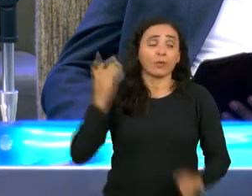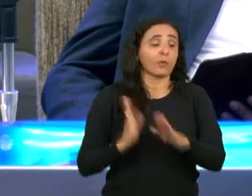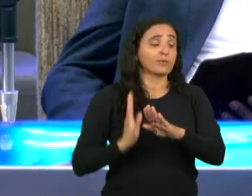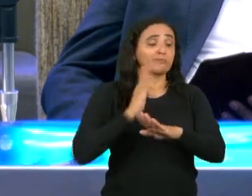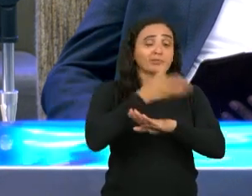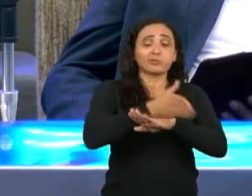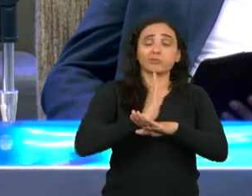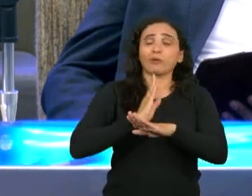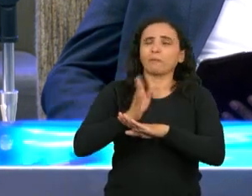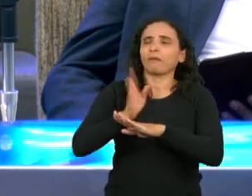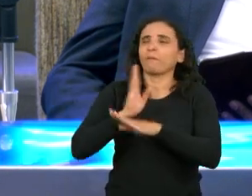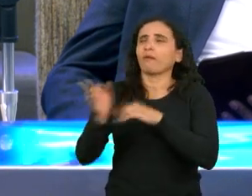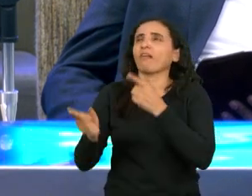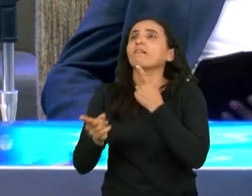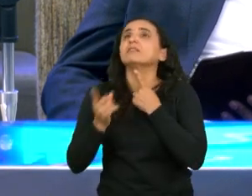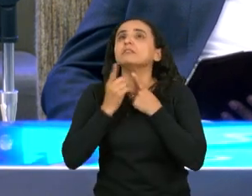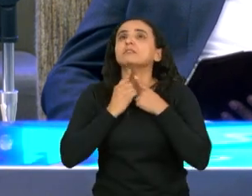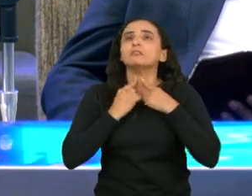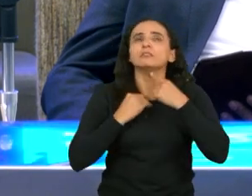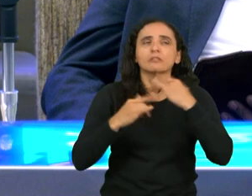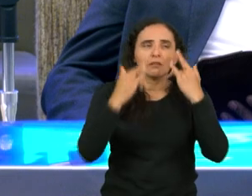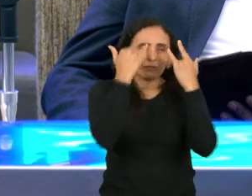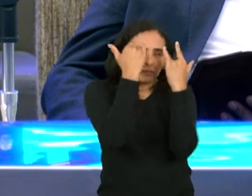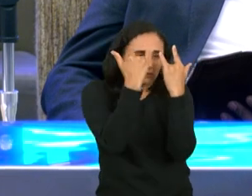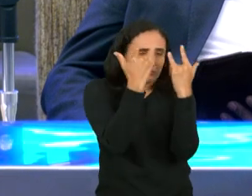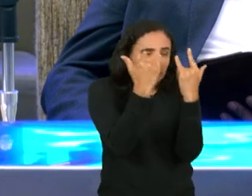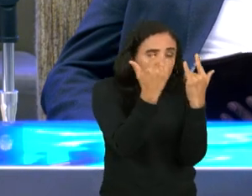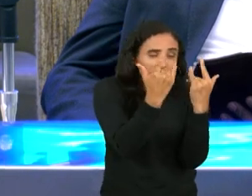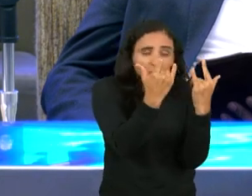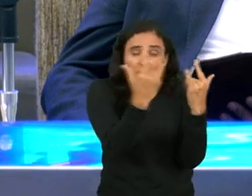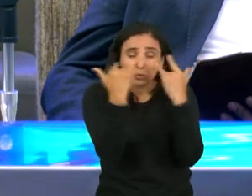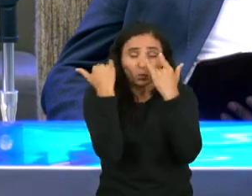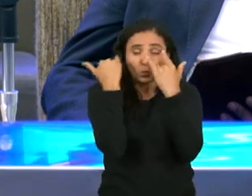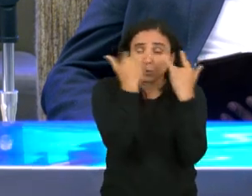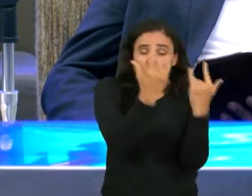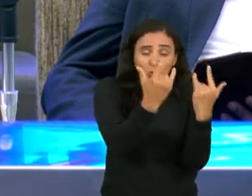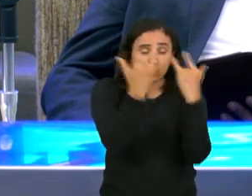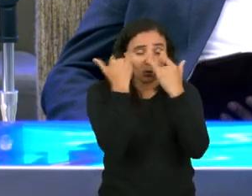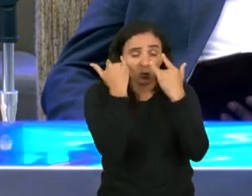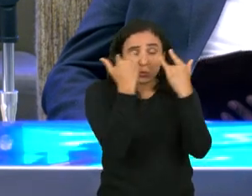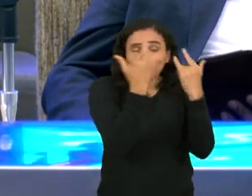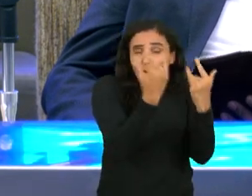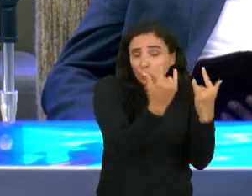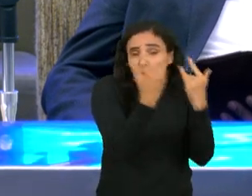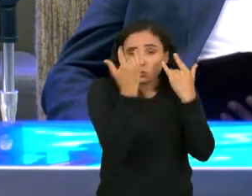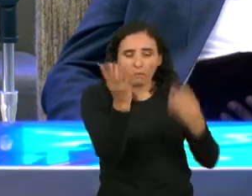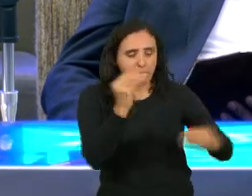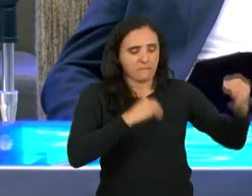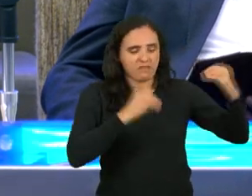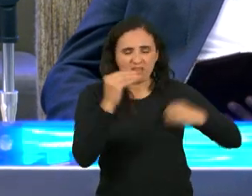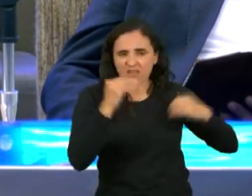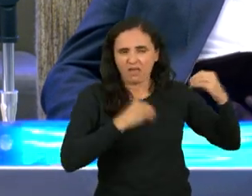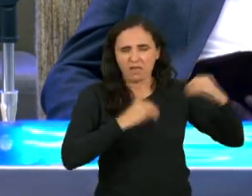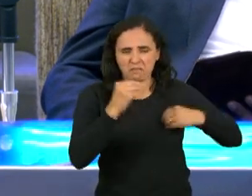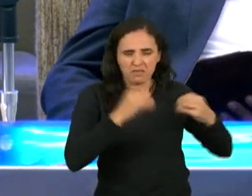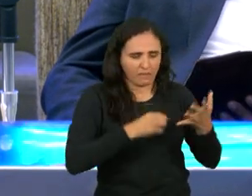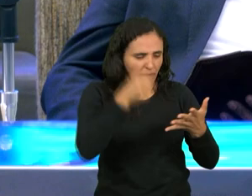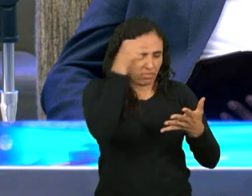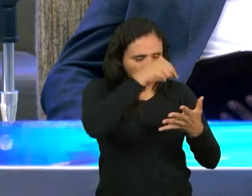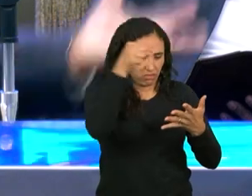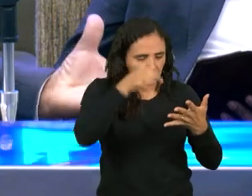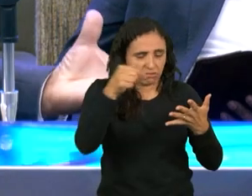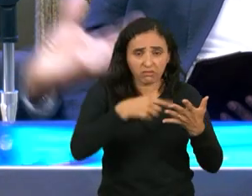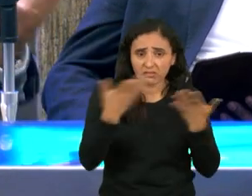nos desejos da nossa carne epitia desejo quer dizer o